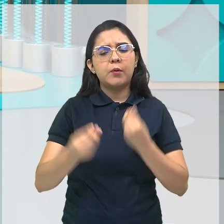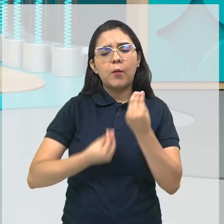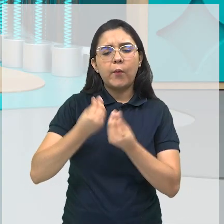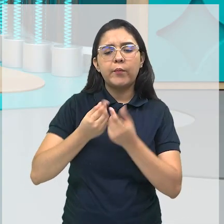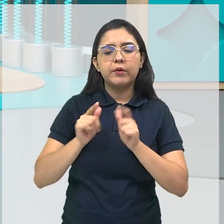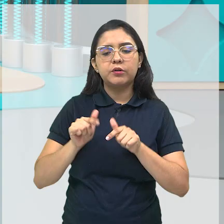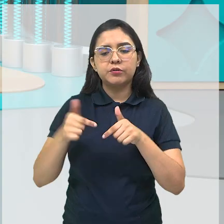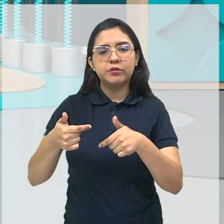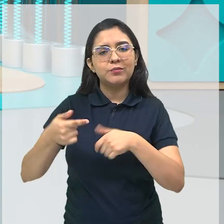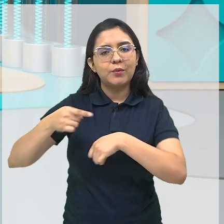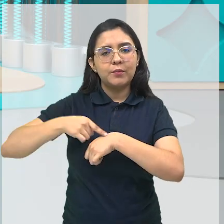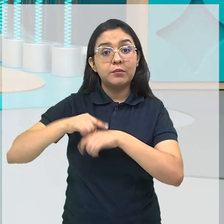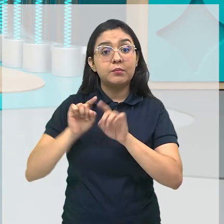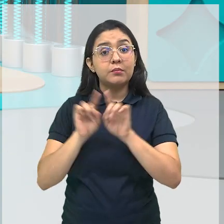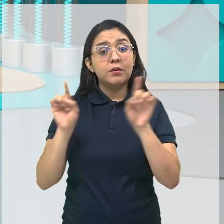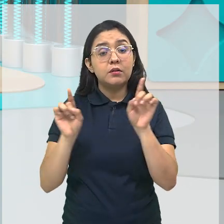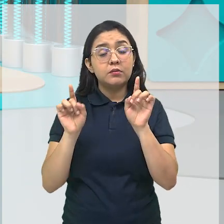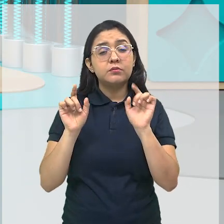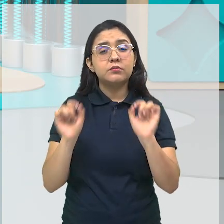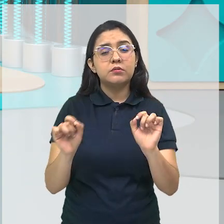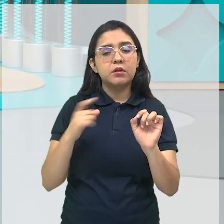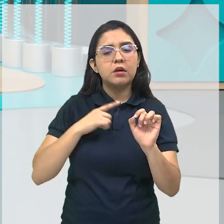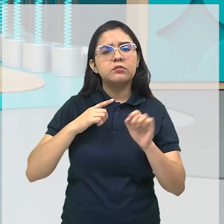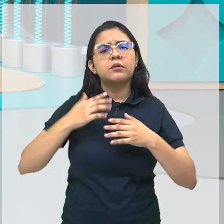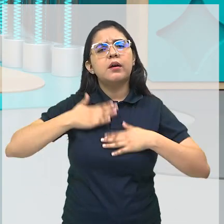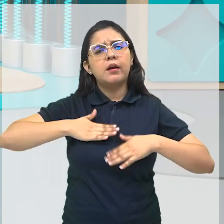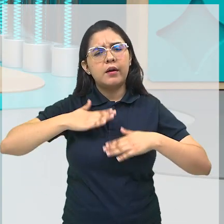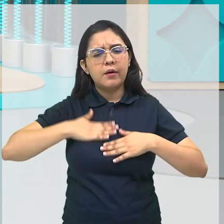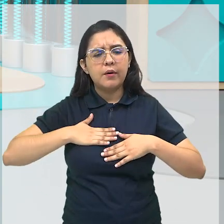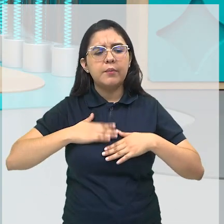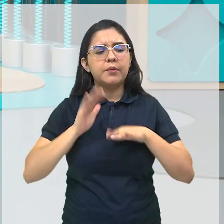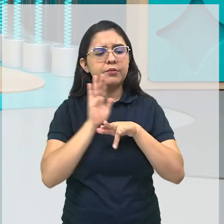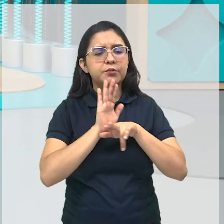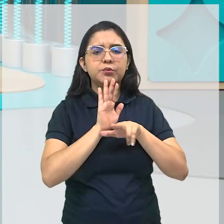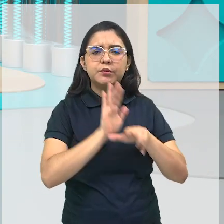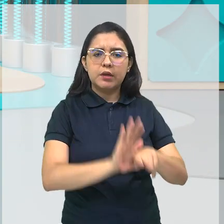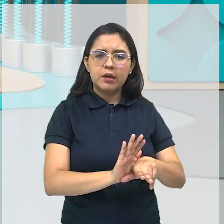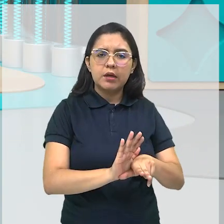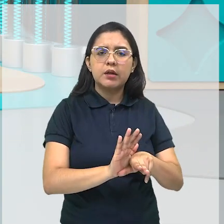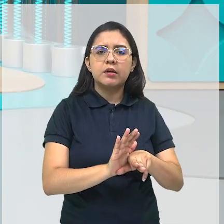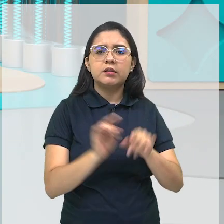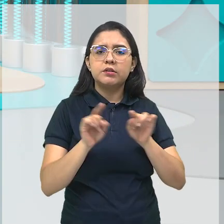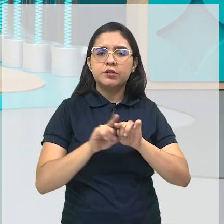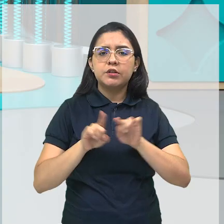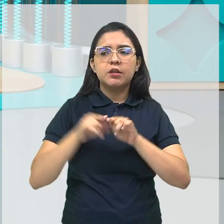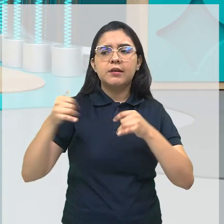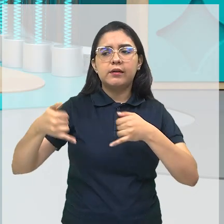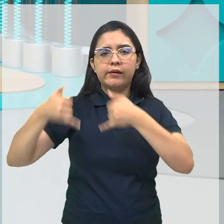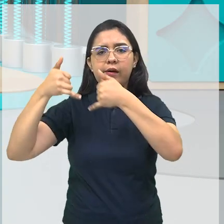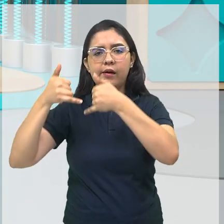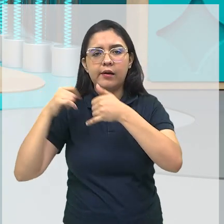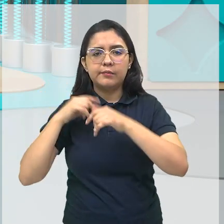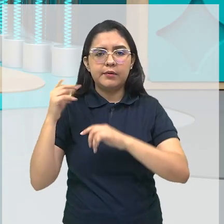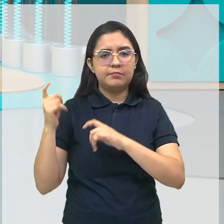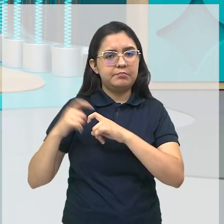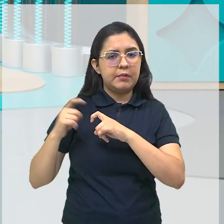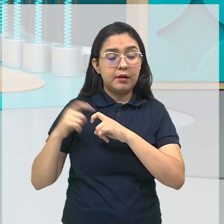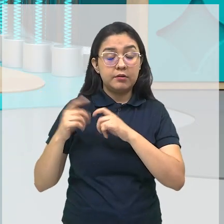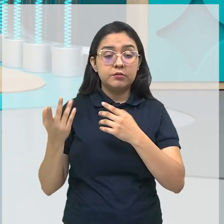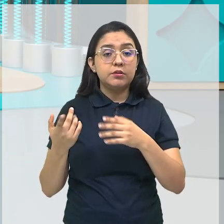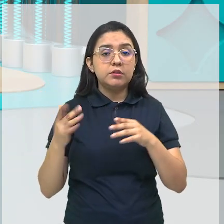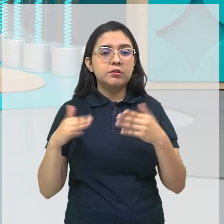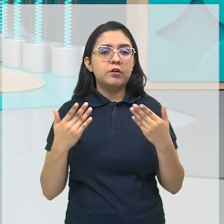fazer naquela situação, mas pelo menos manter a calma, chamar ajuda, né? Isso daí tudo